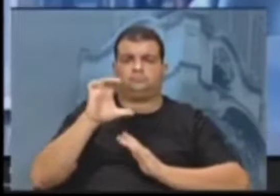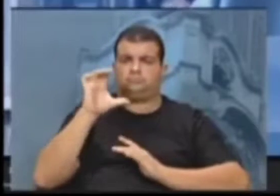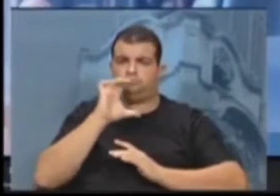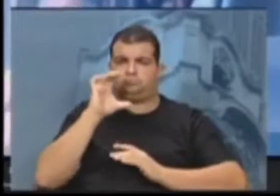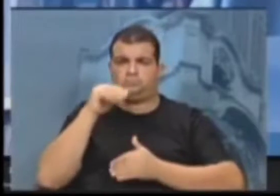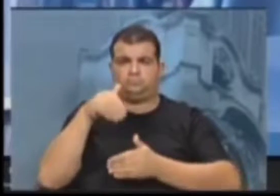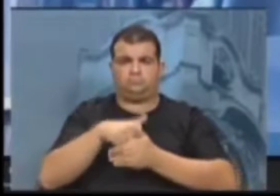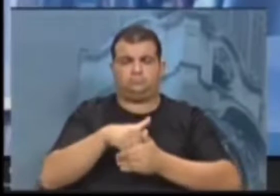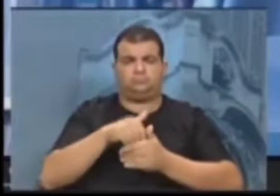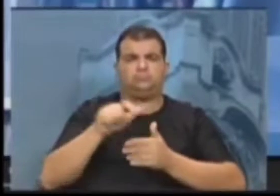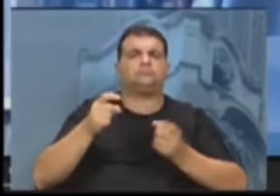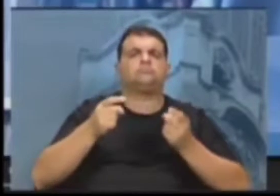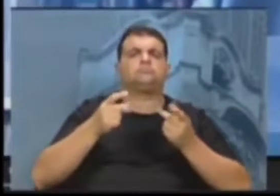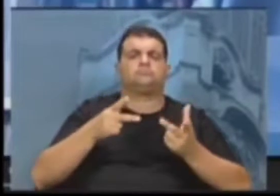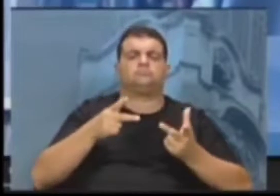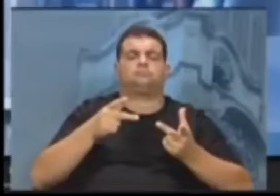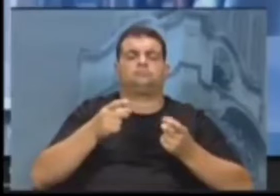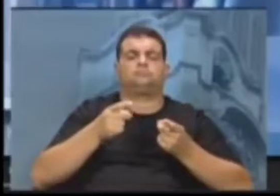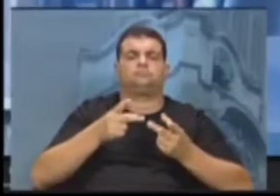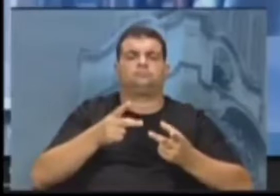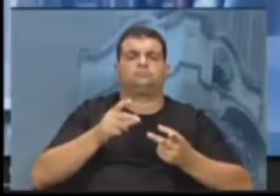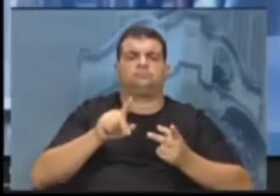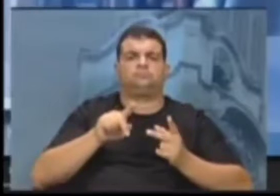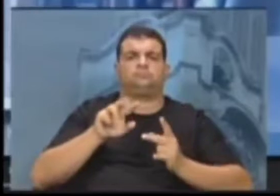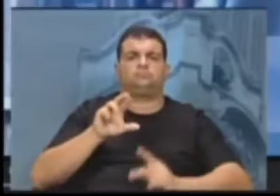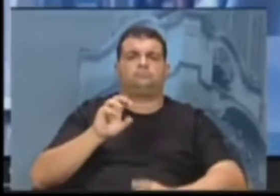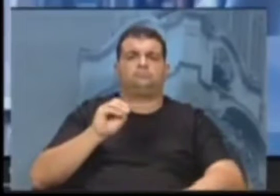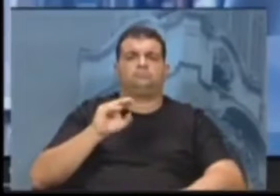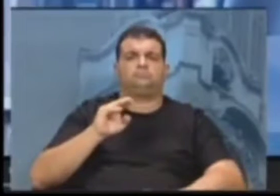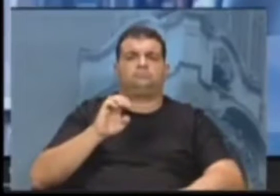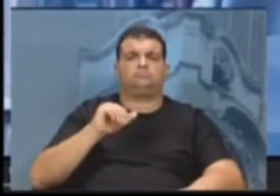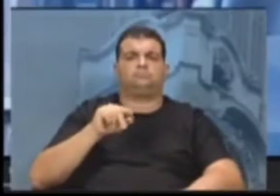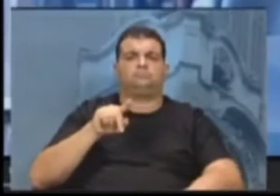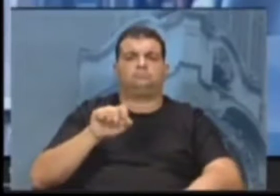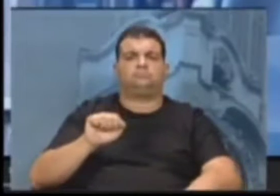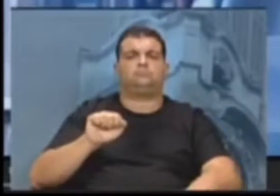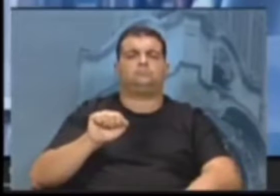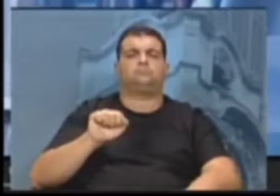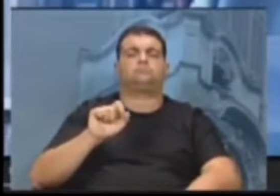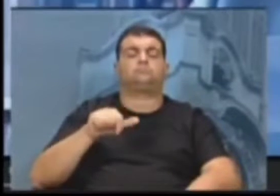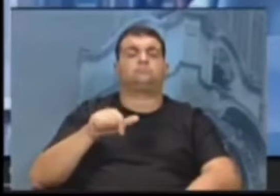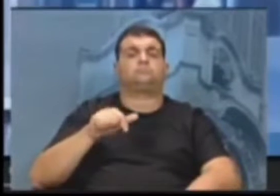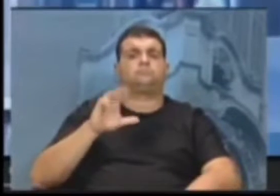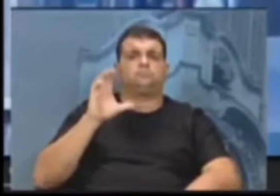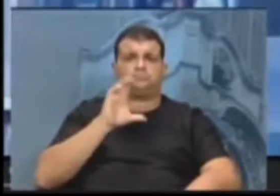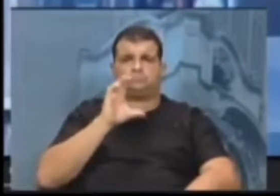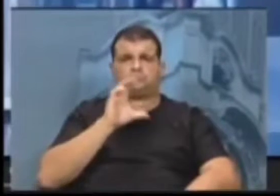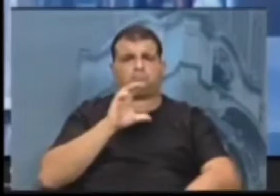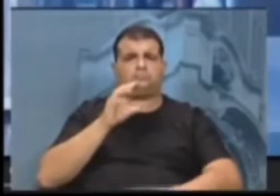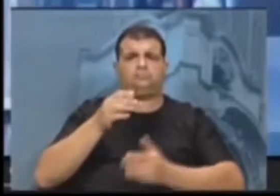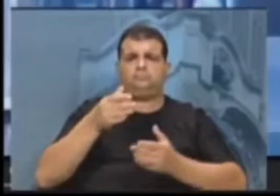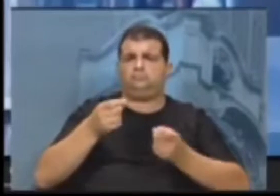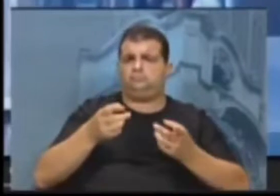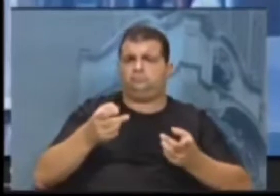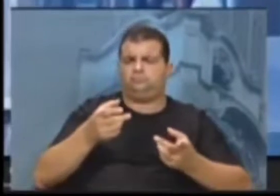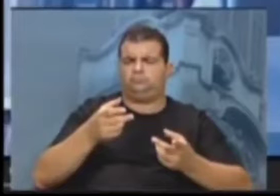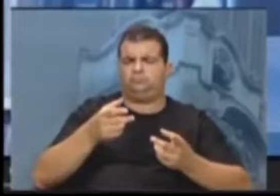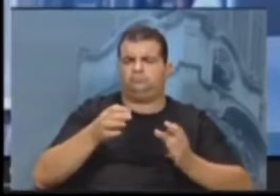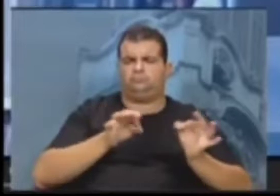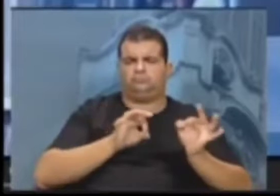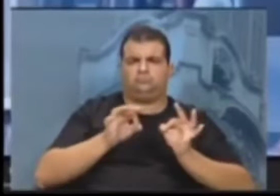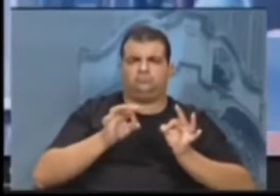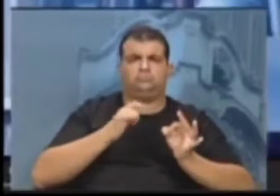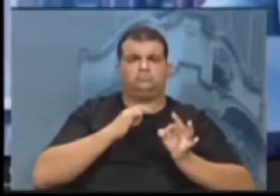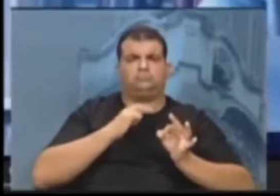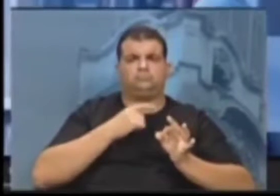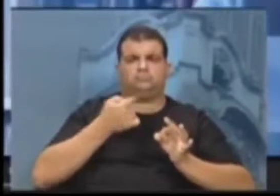a privatização, o projeto de privatização da Procemp. Uma certa urgência, porque esse projeto está